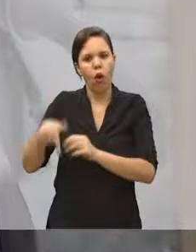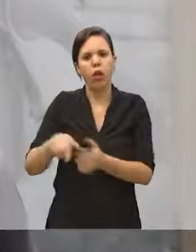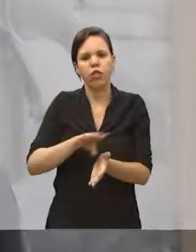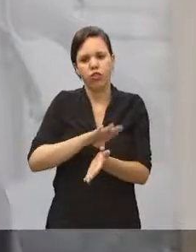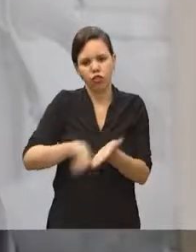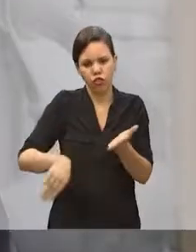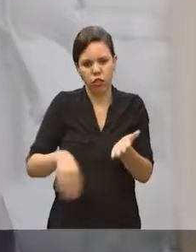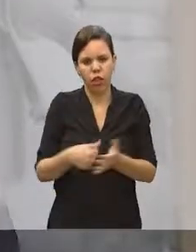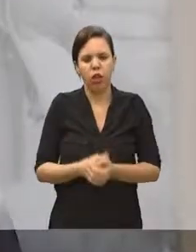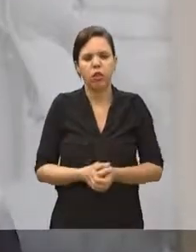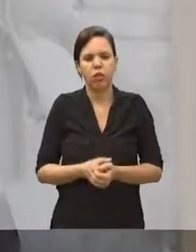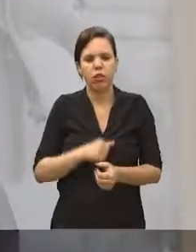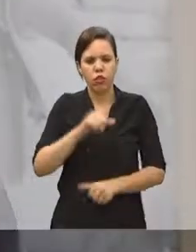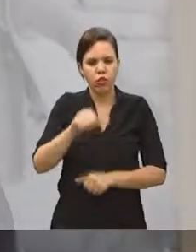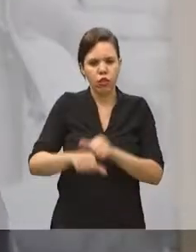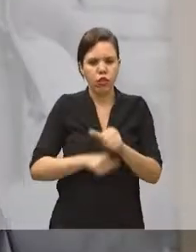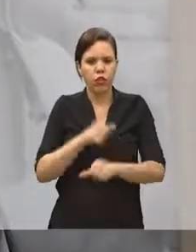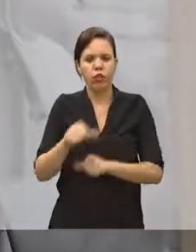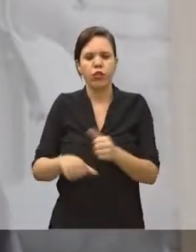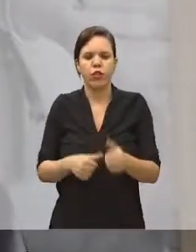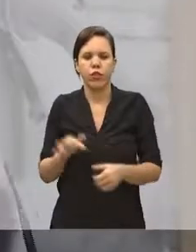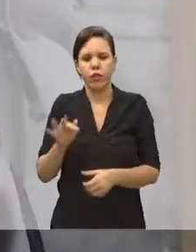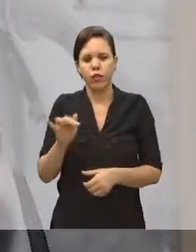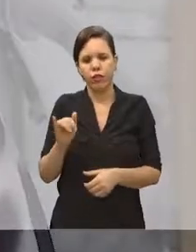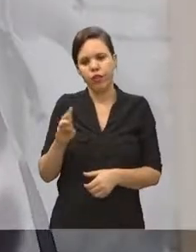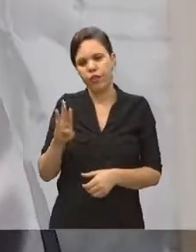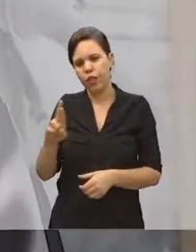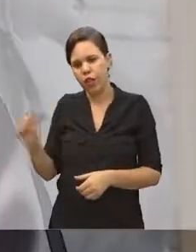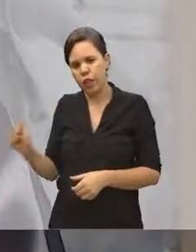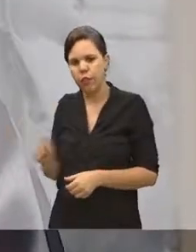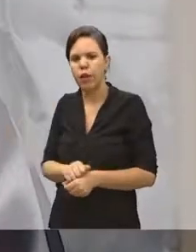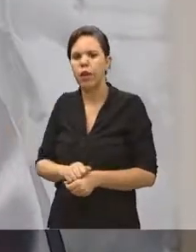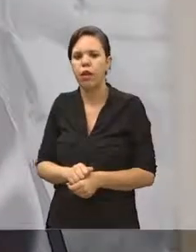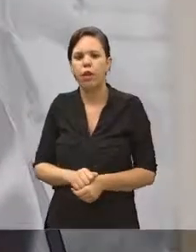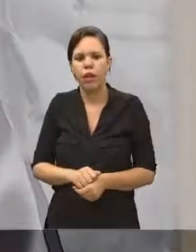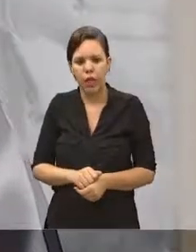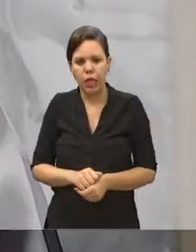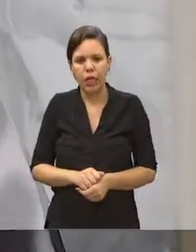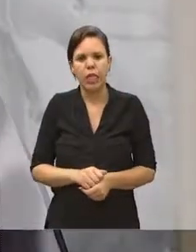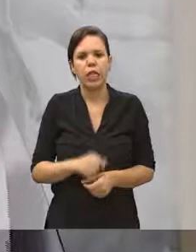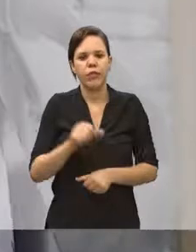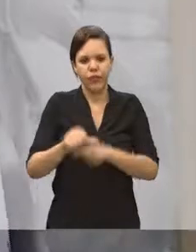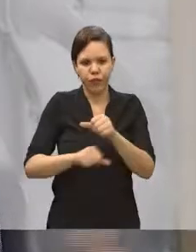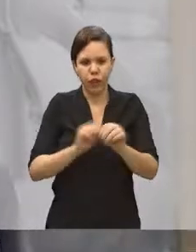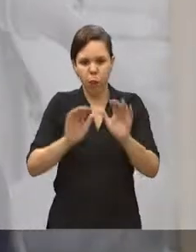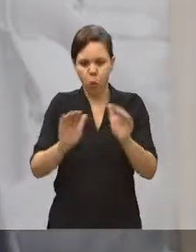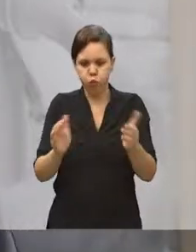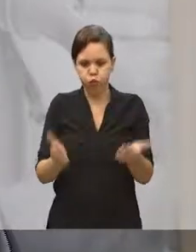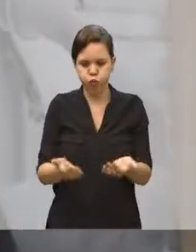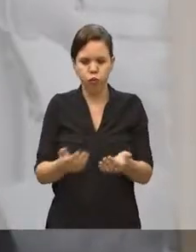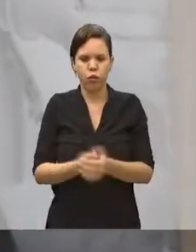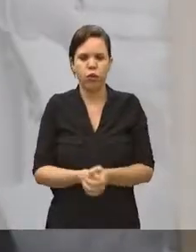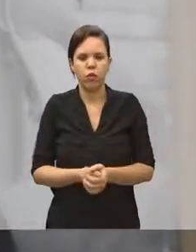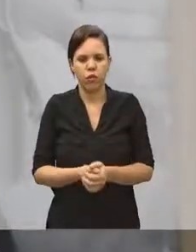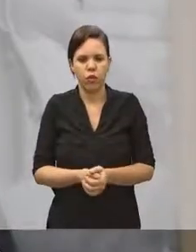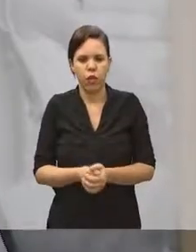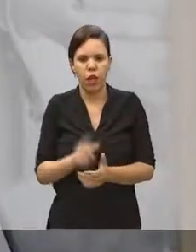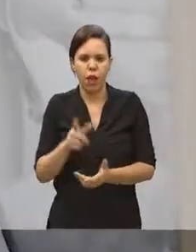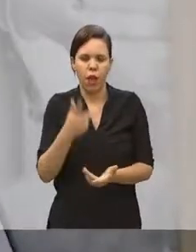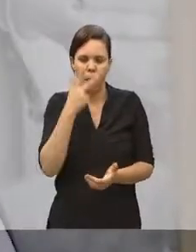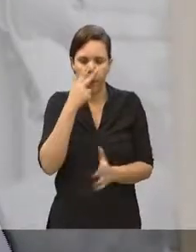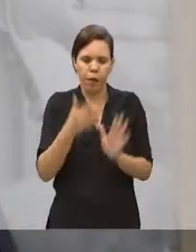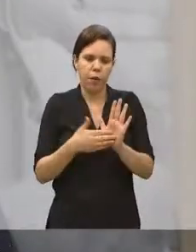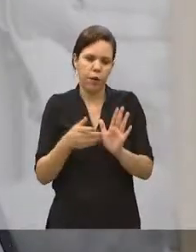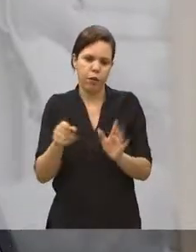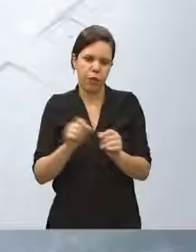retirado, é transformado em fibra, essa fibra é transformada em vaso. E aí também fica uma proposta diferente, uma